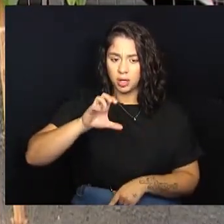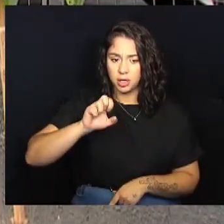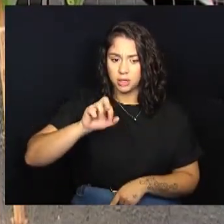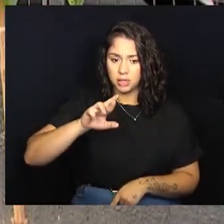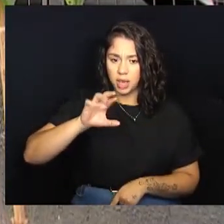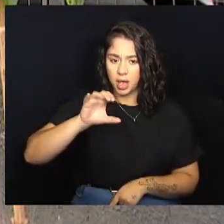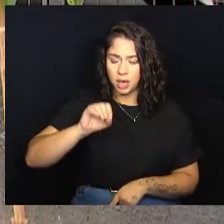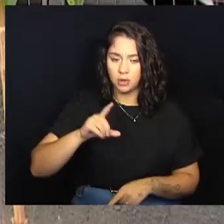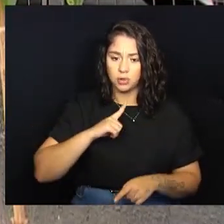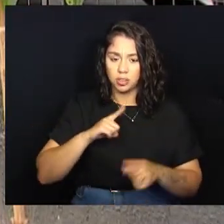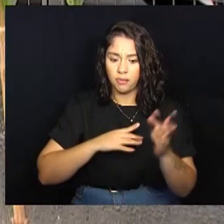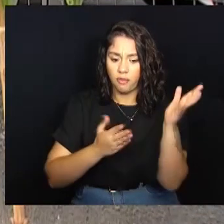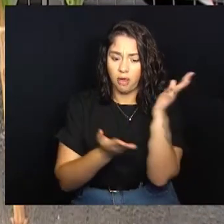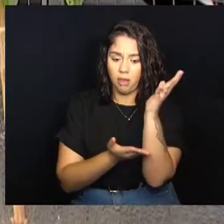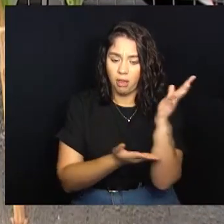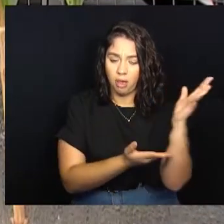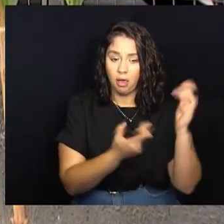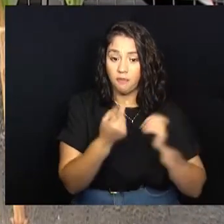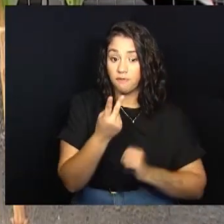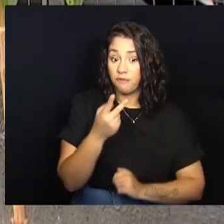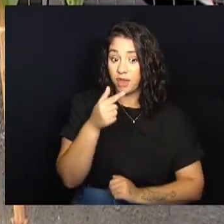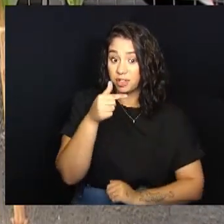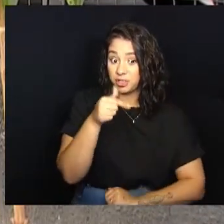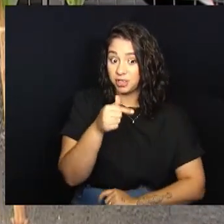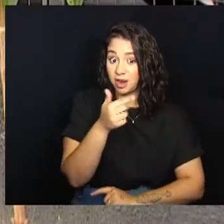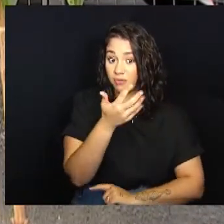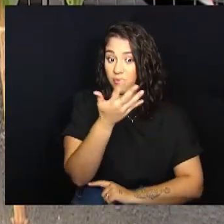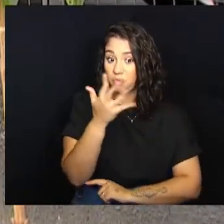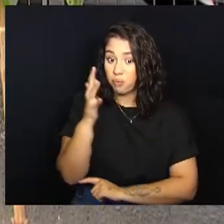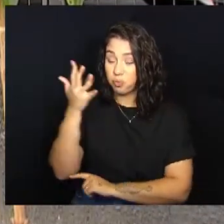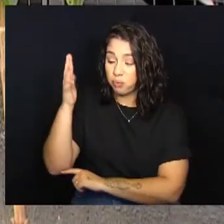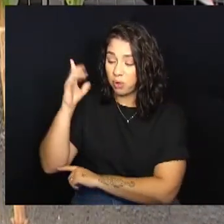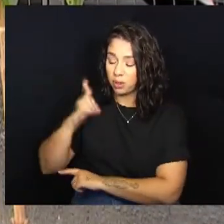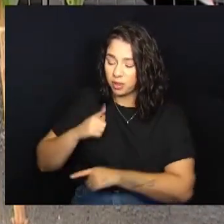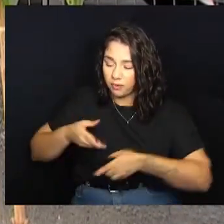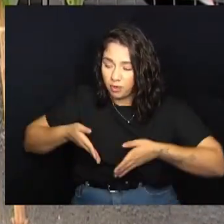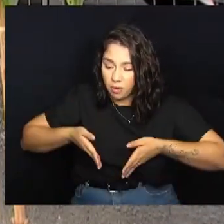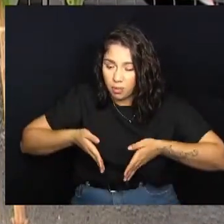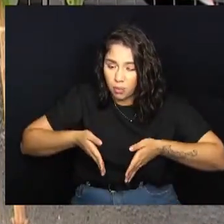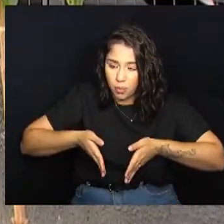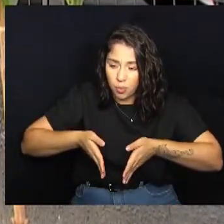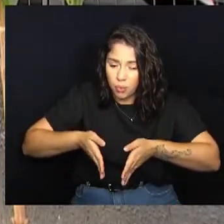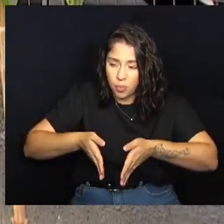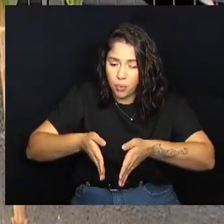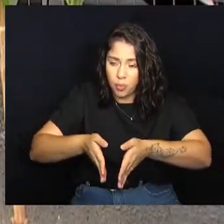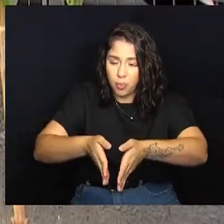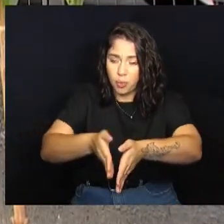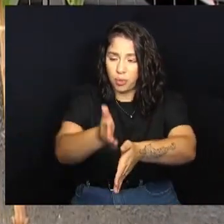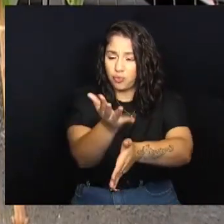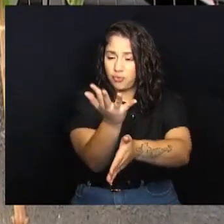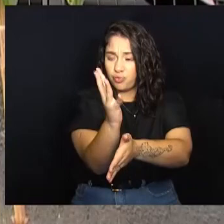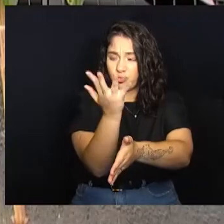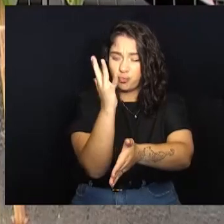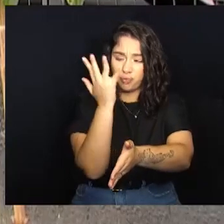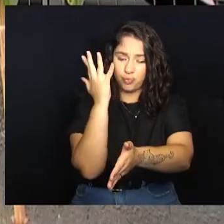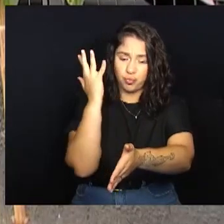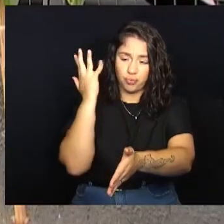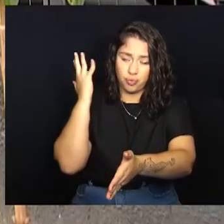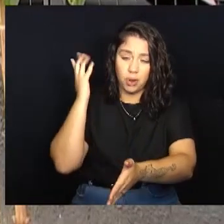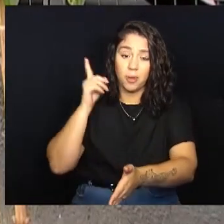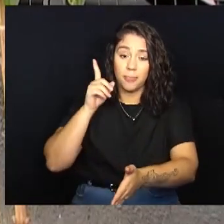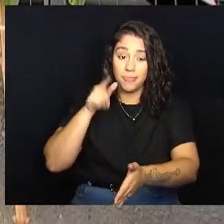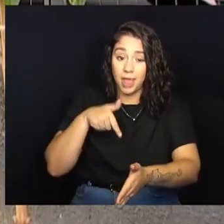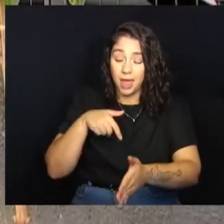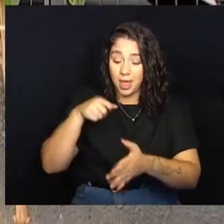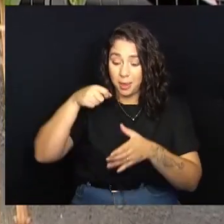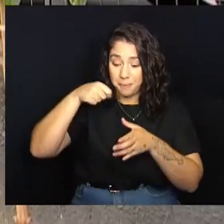27 árvores de grande porte, um canteiro central muito estreito. É uma espécie que plantada